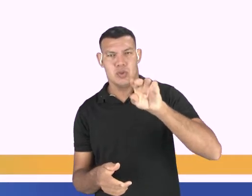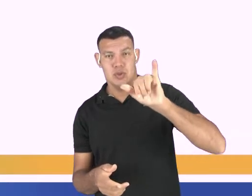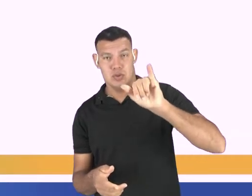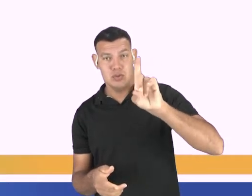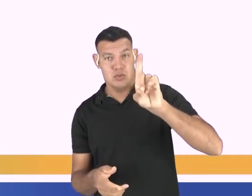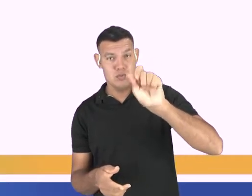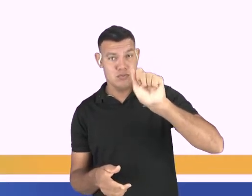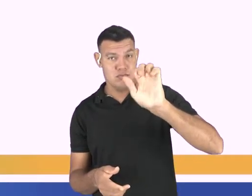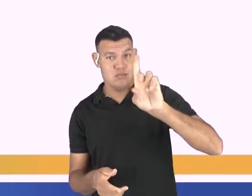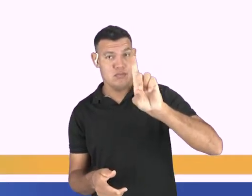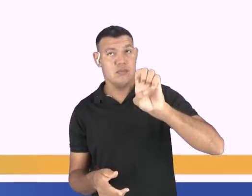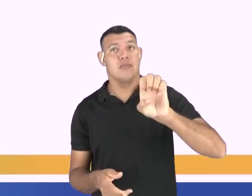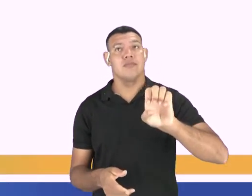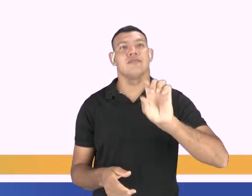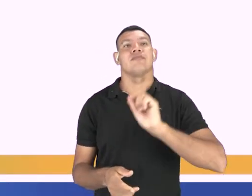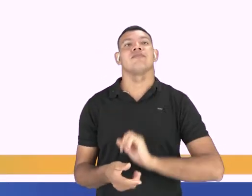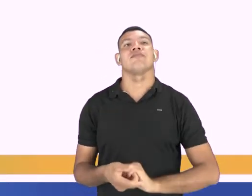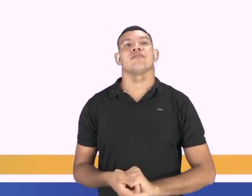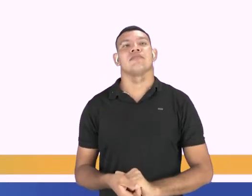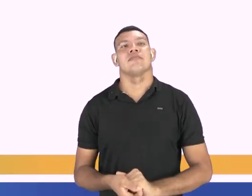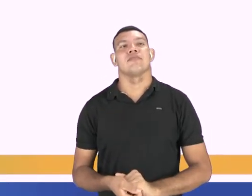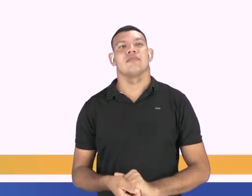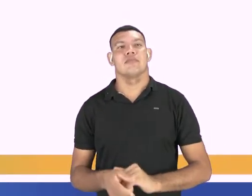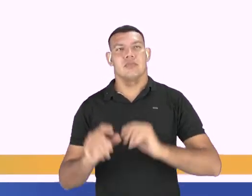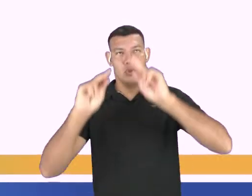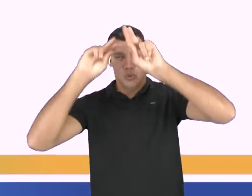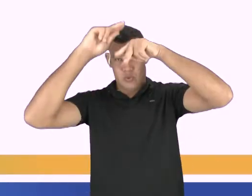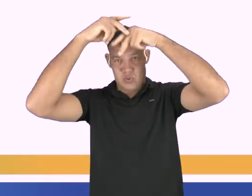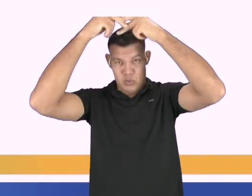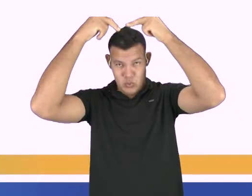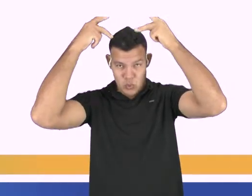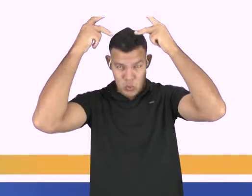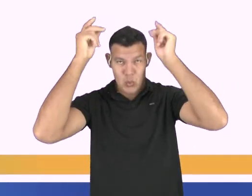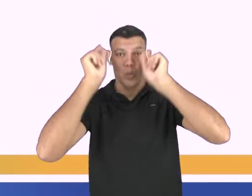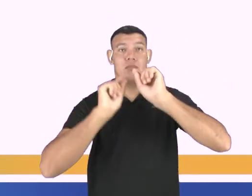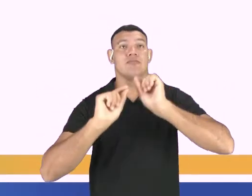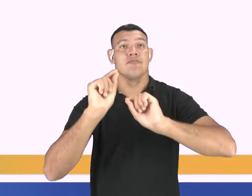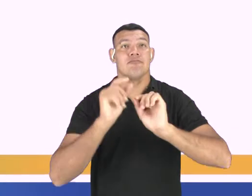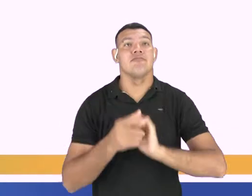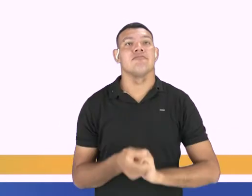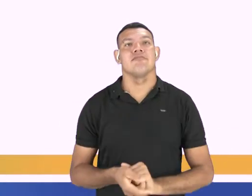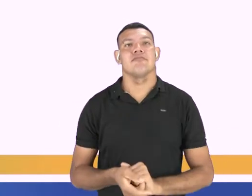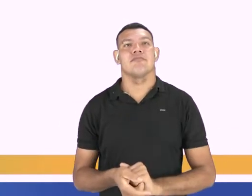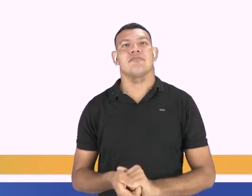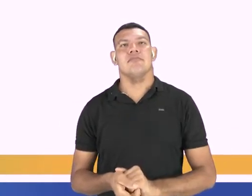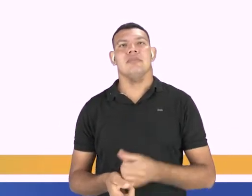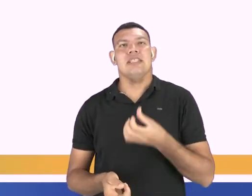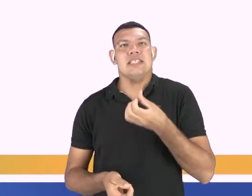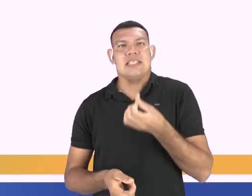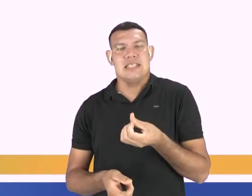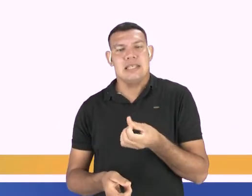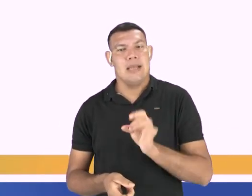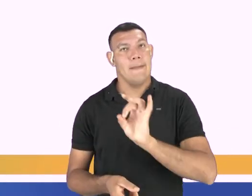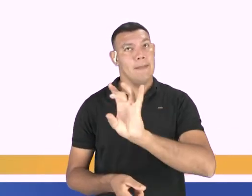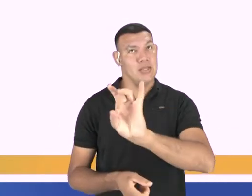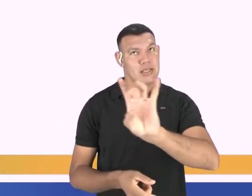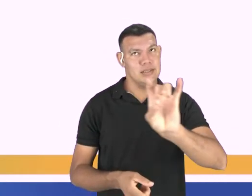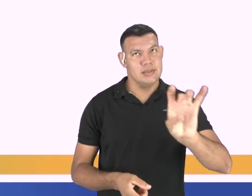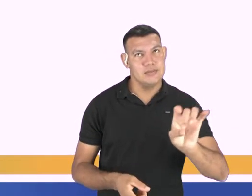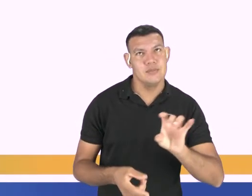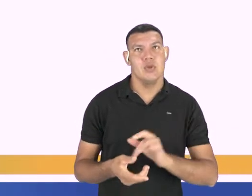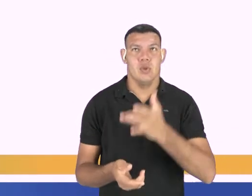de forma que seja a menor quantidade possível, deverá comprar quantas embalagens no total? Então, vamos lá para a